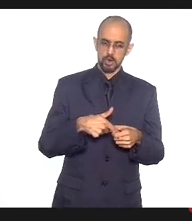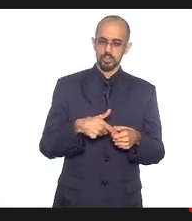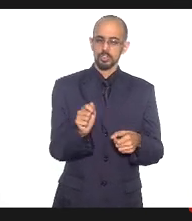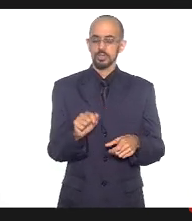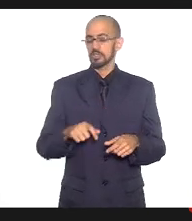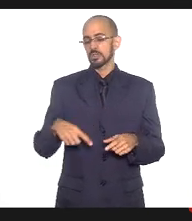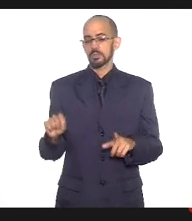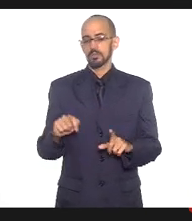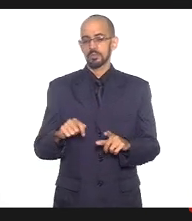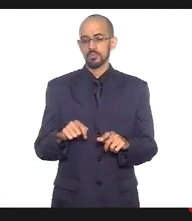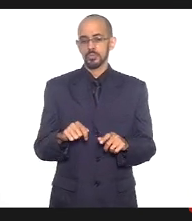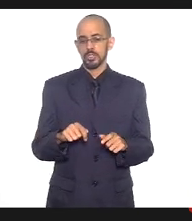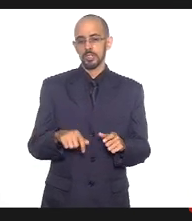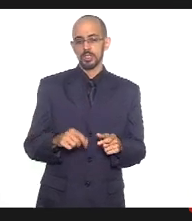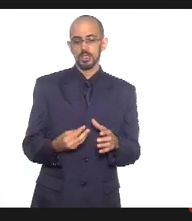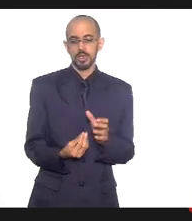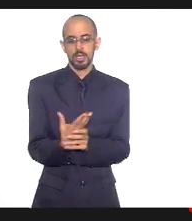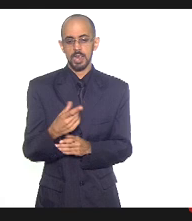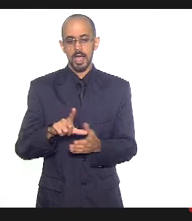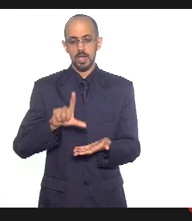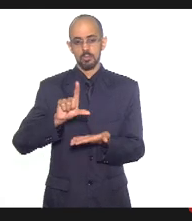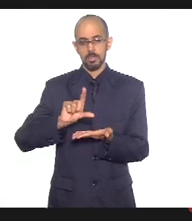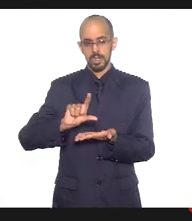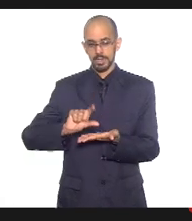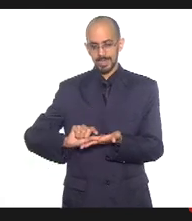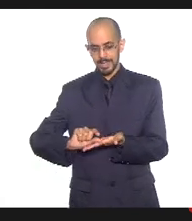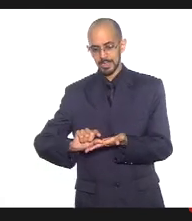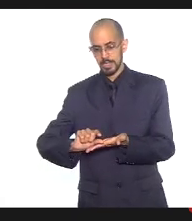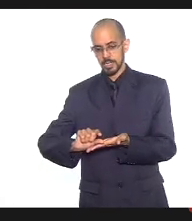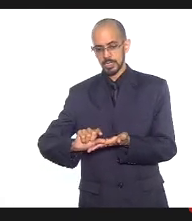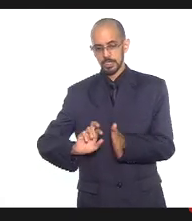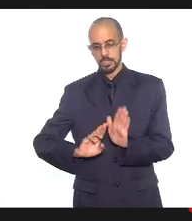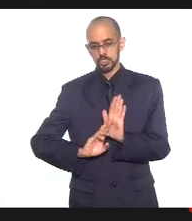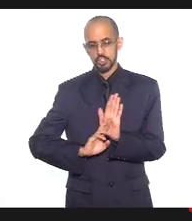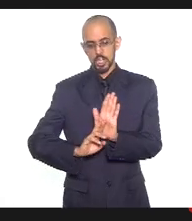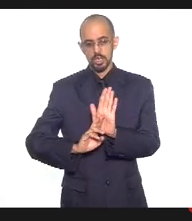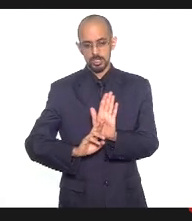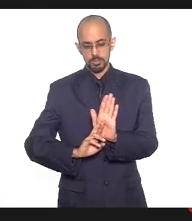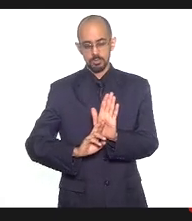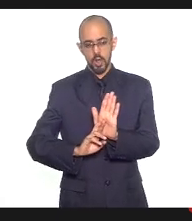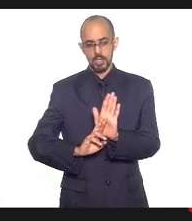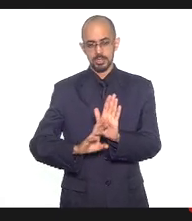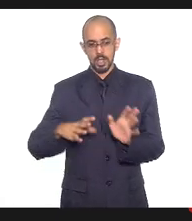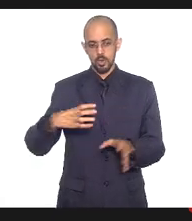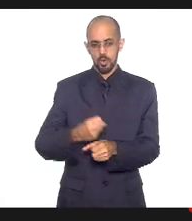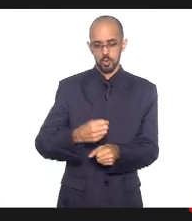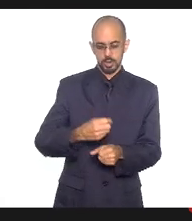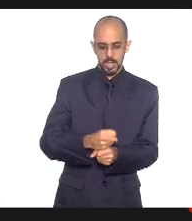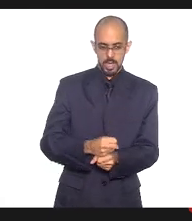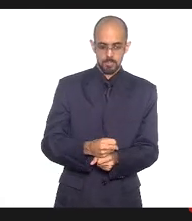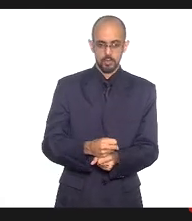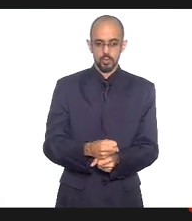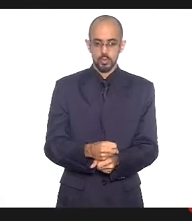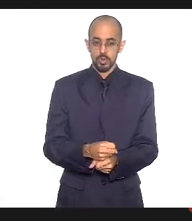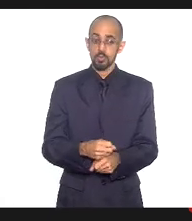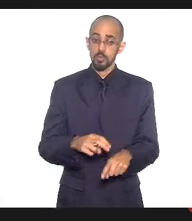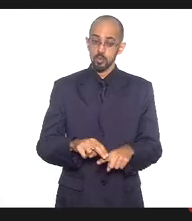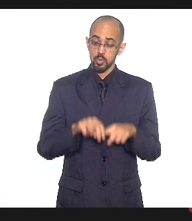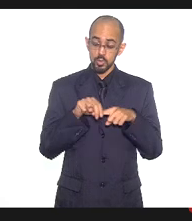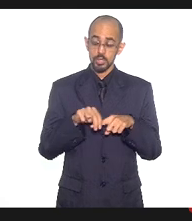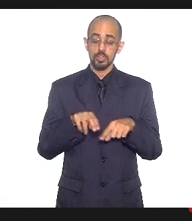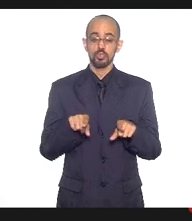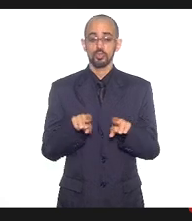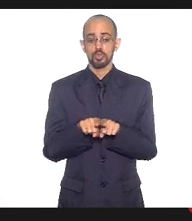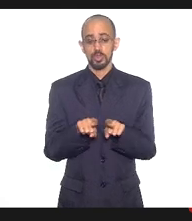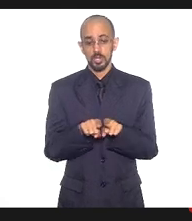uma queda de resultado contábil, a uma queda de rentabilidade, a uma queda do Brent, e por conseguinte, e